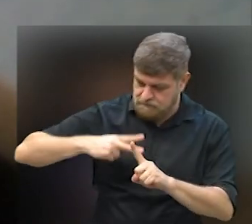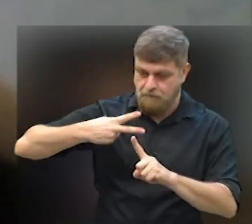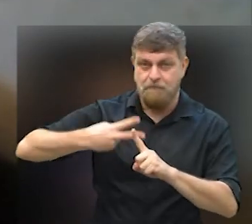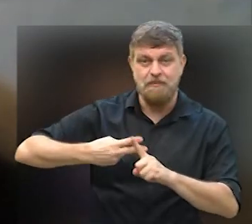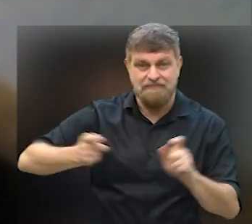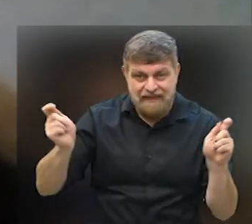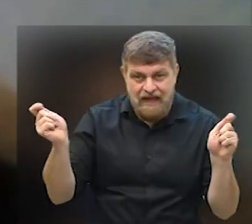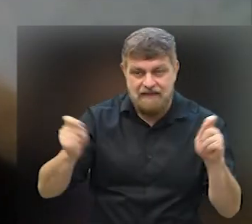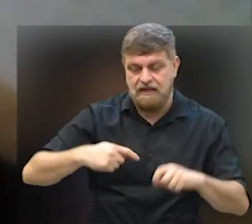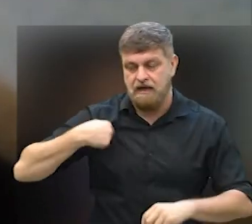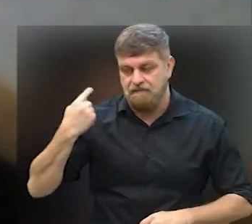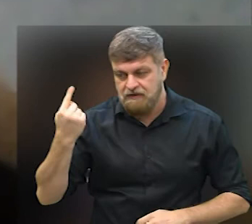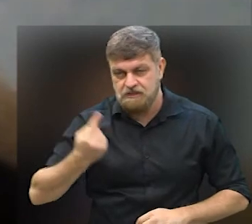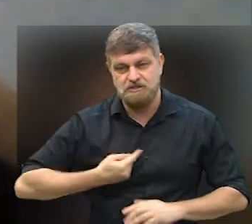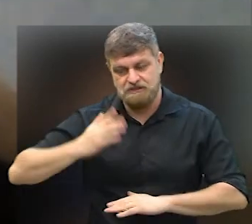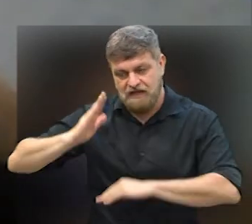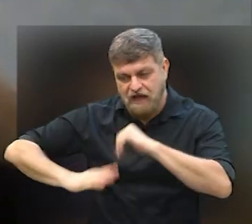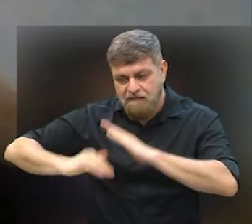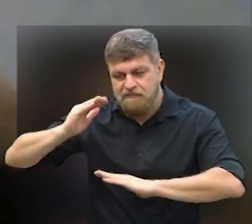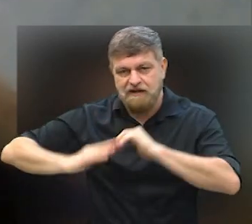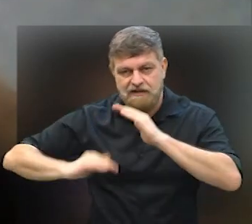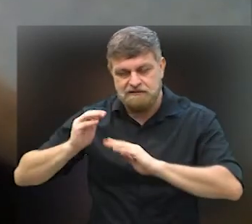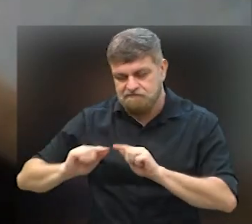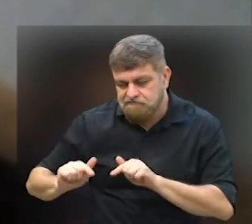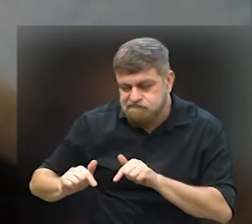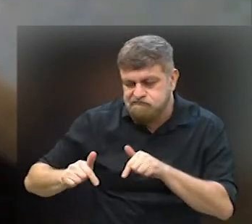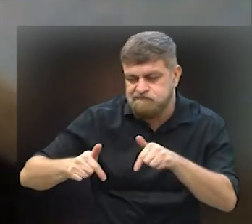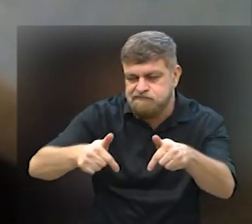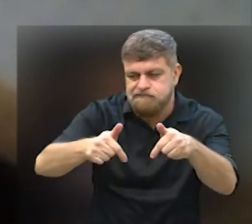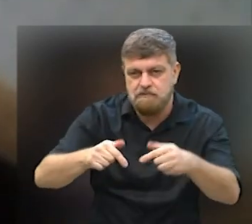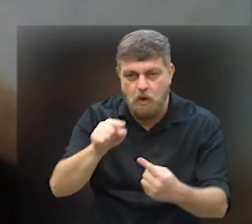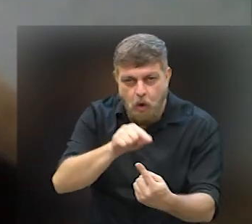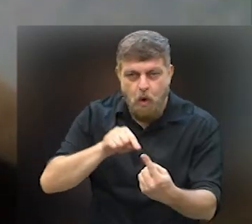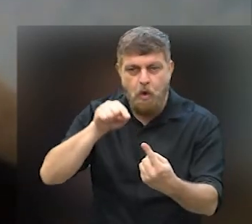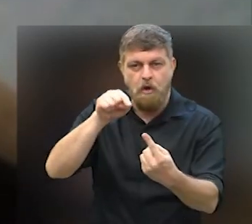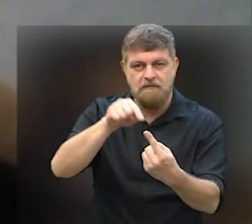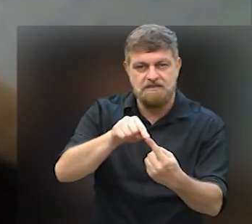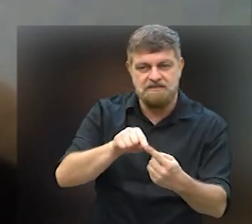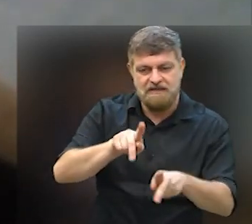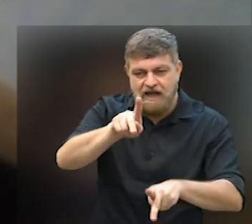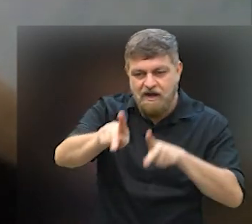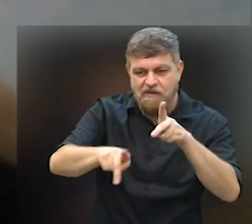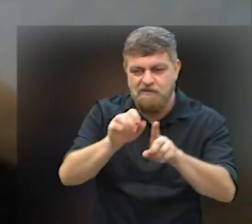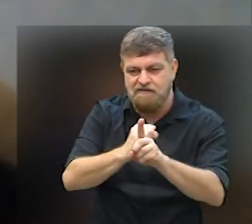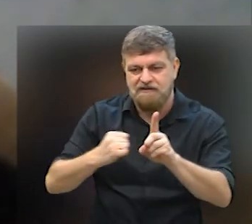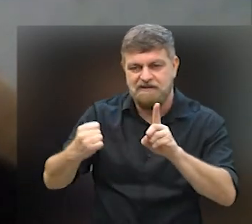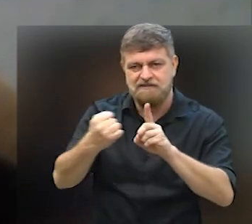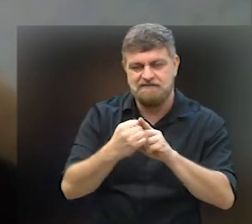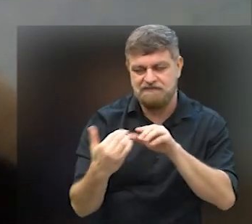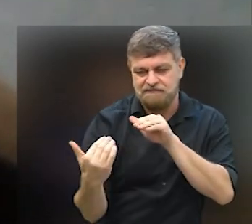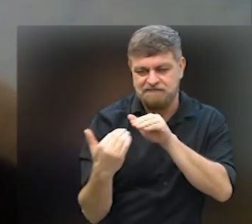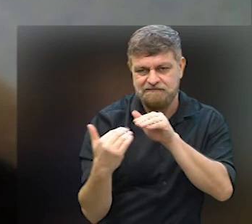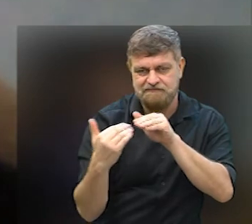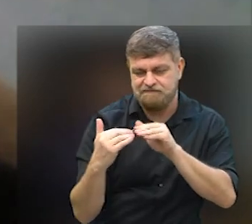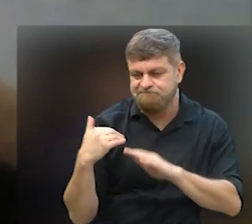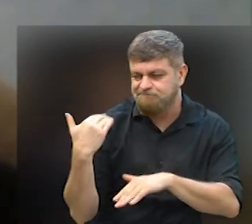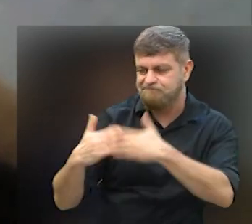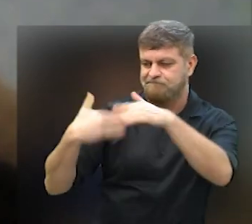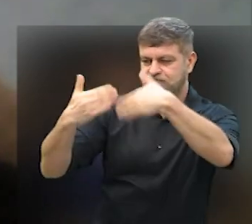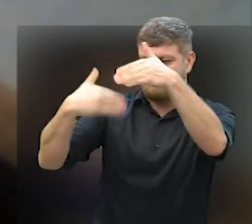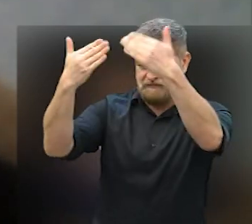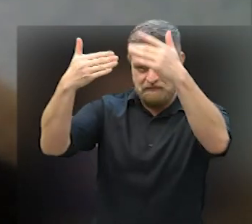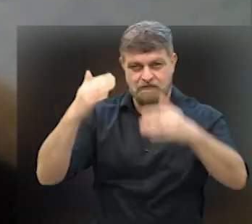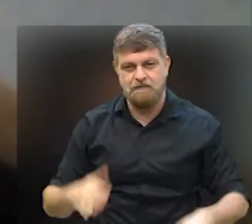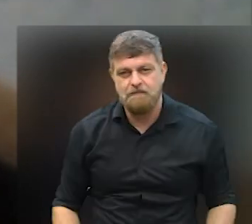maior a chance da gente consolidar essas ações de modo a contemplar a nossa sociedade e nivelar para cima cada vez